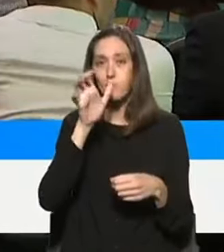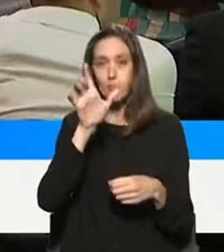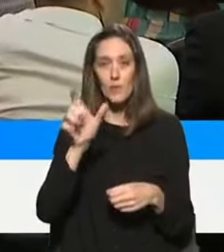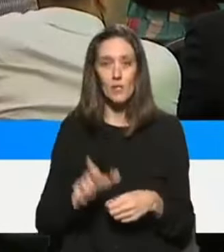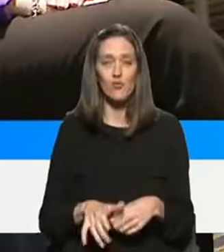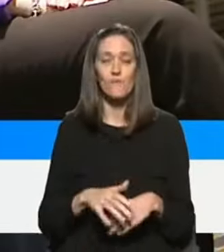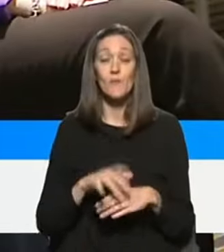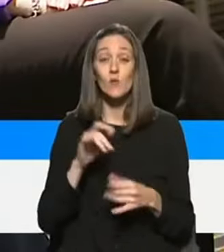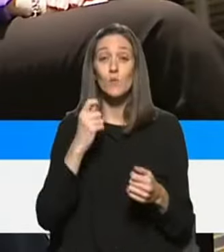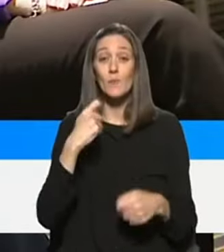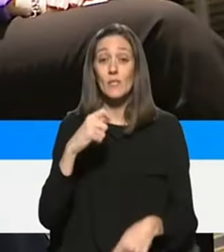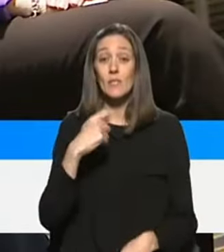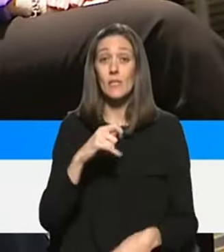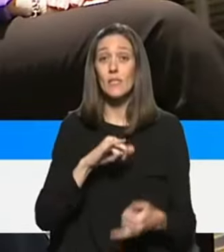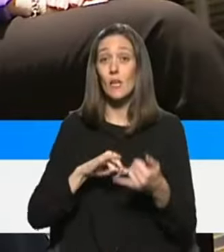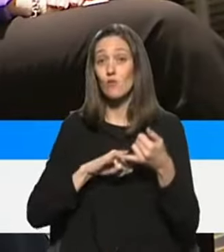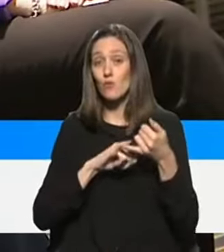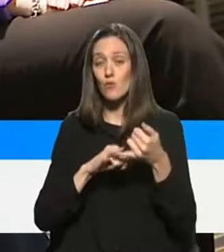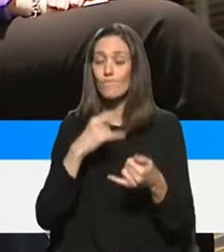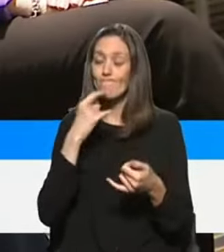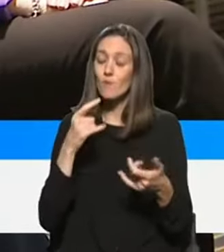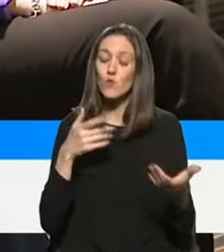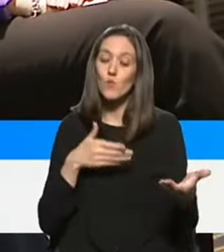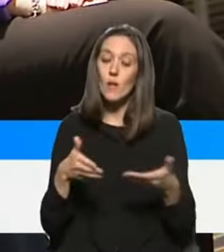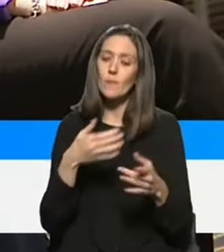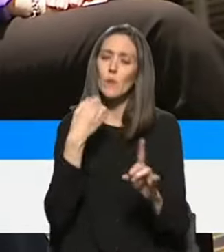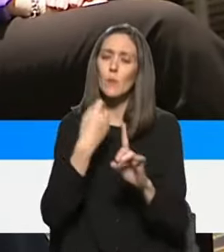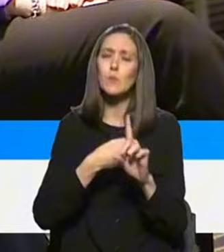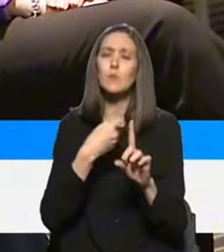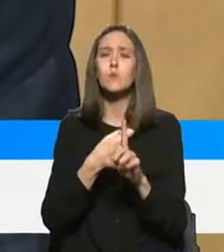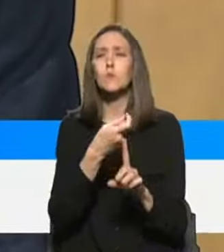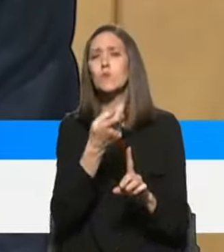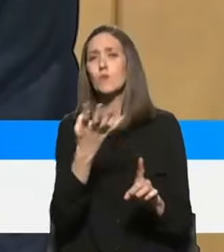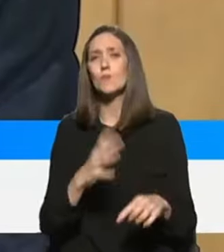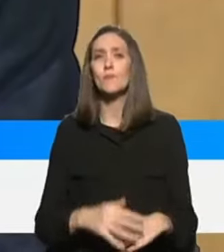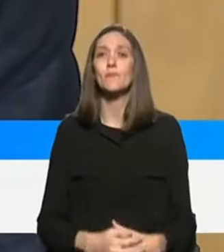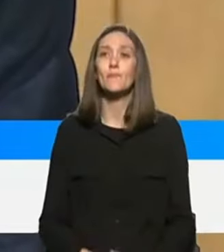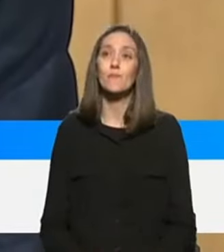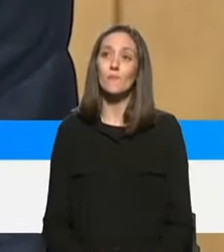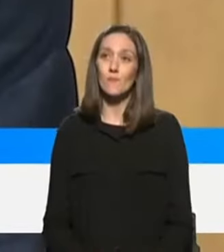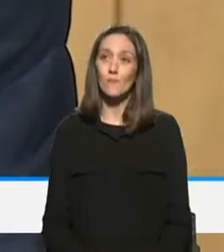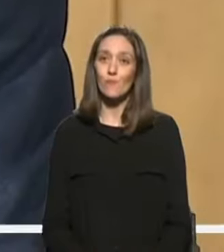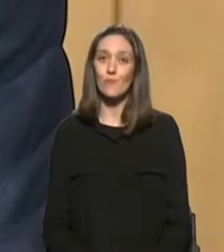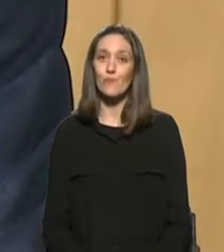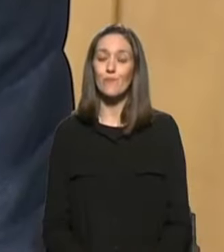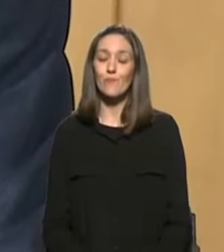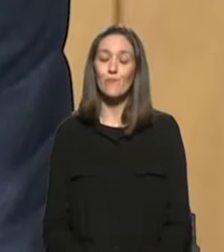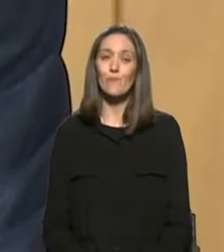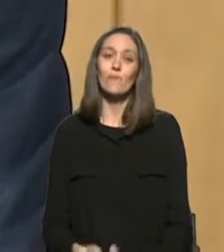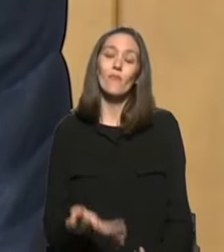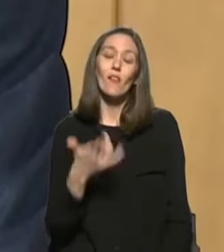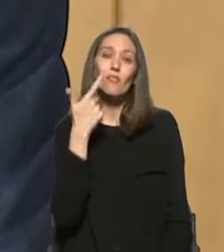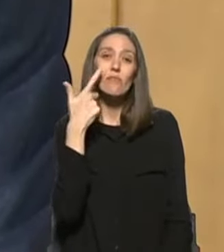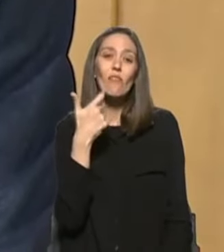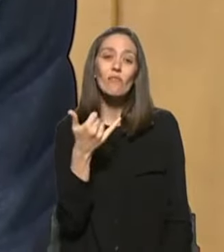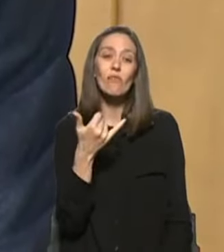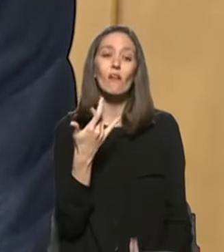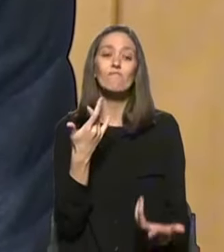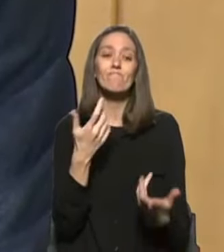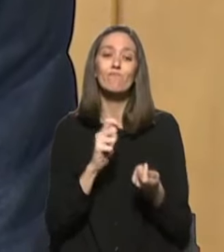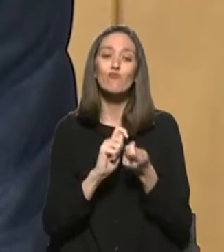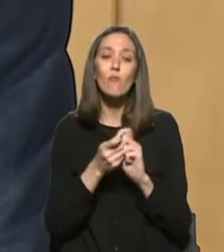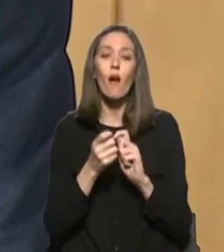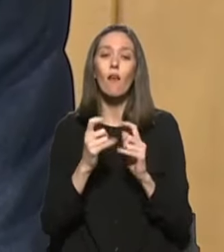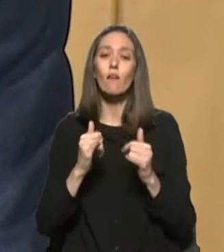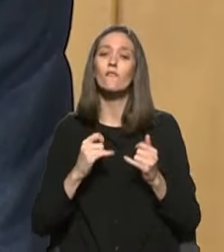presidente desta associação diz que o caminho é repleto de desafios. Temos que tentar mudar e investir em cada